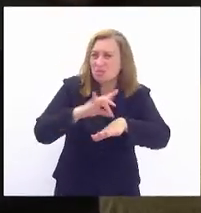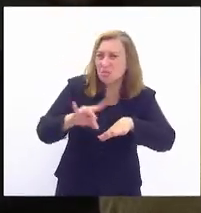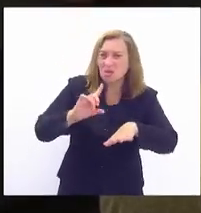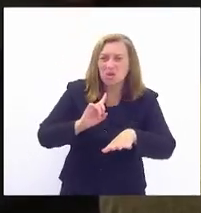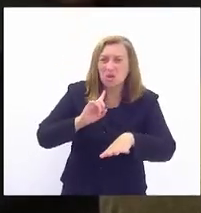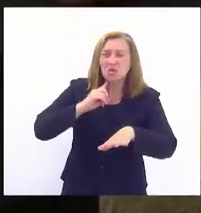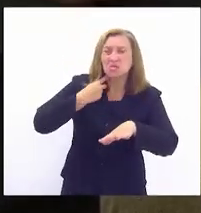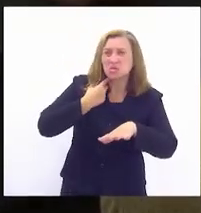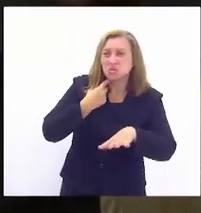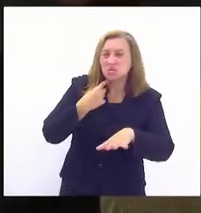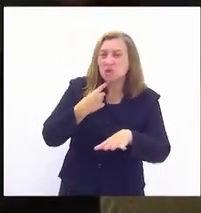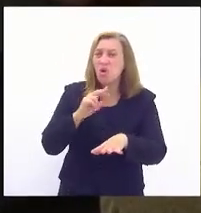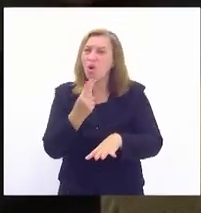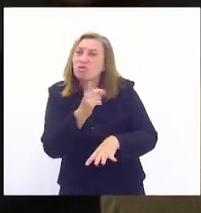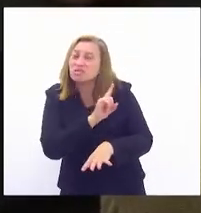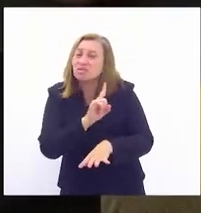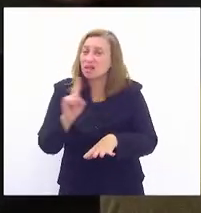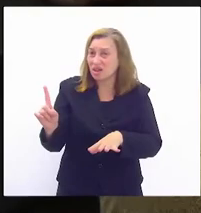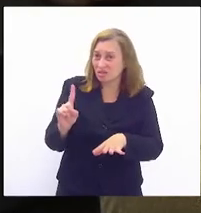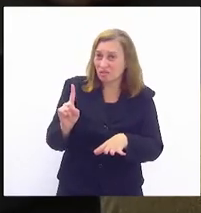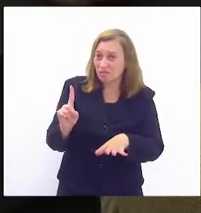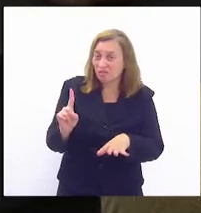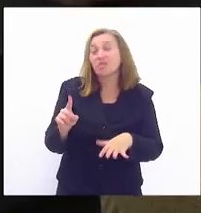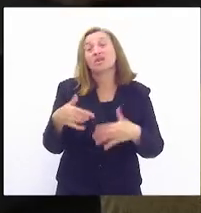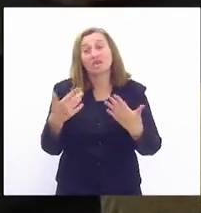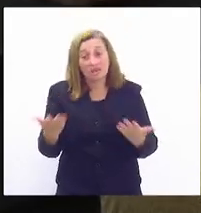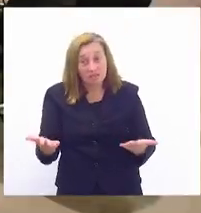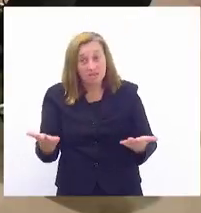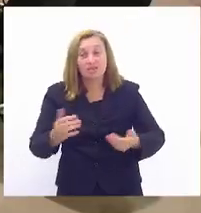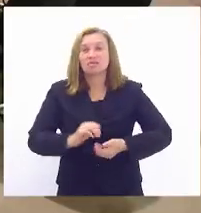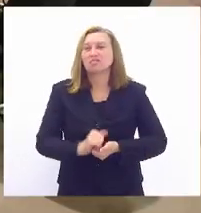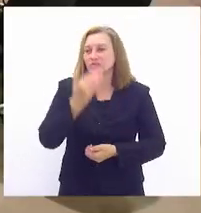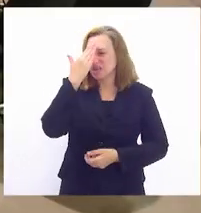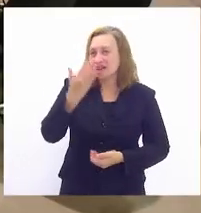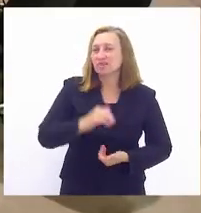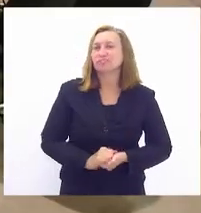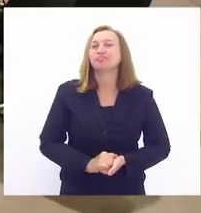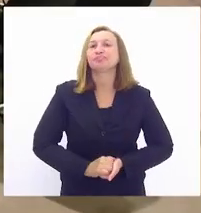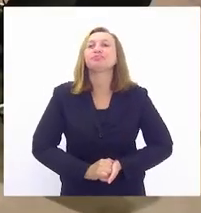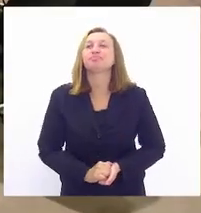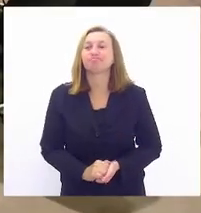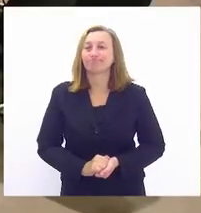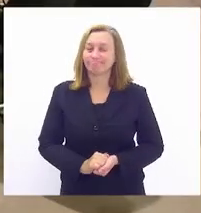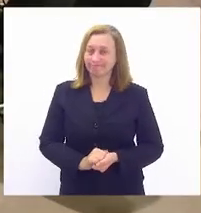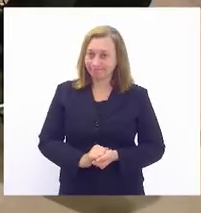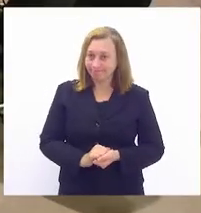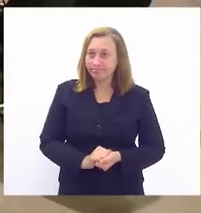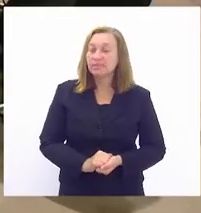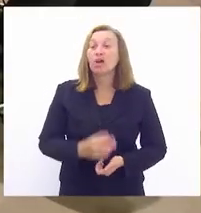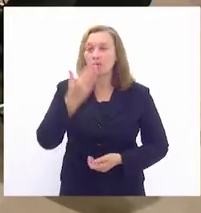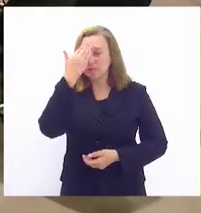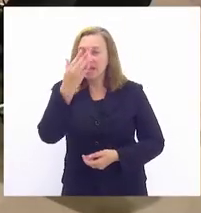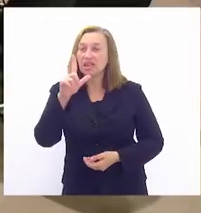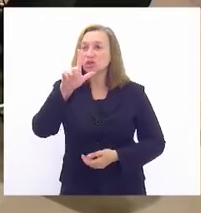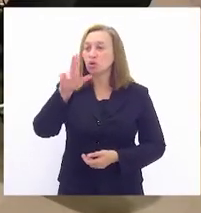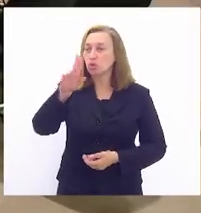onde isso está fora de parâmetro aceitável ou não. Obrigado. Obrigado, Luiz Felipe.